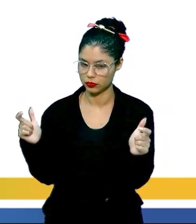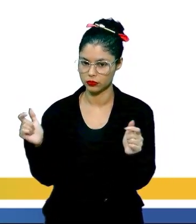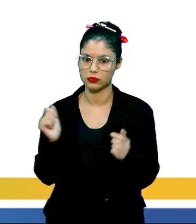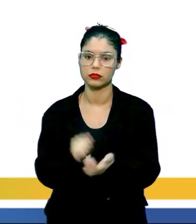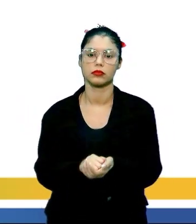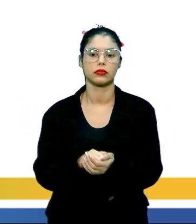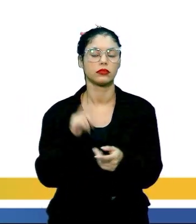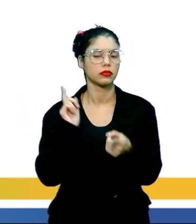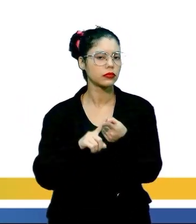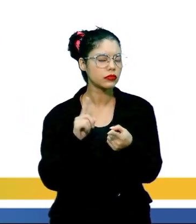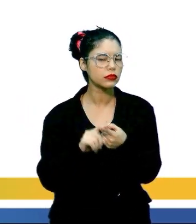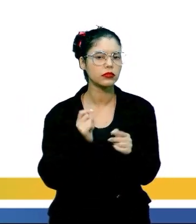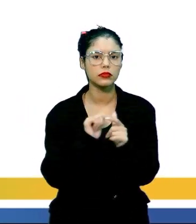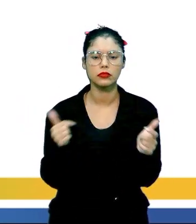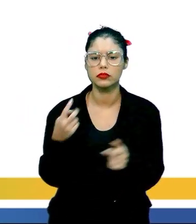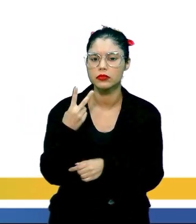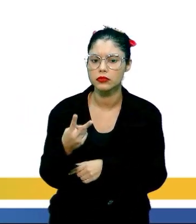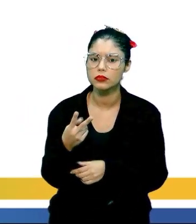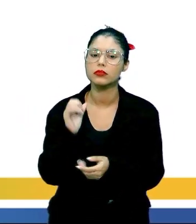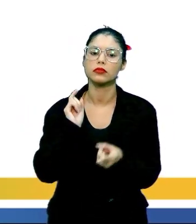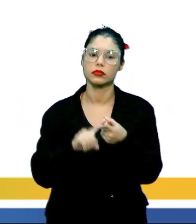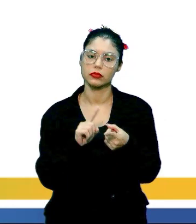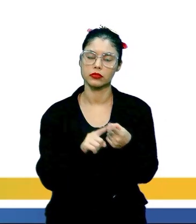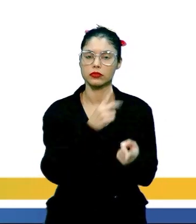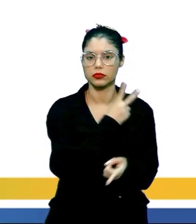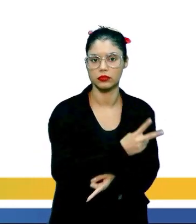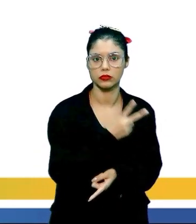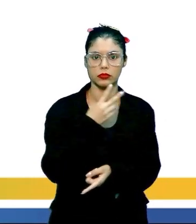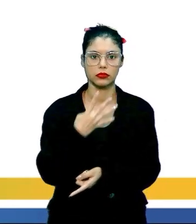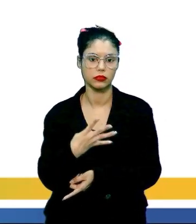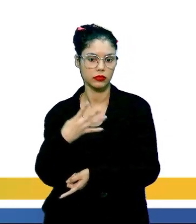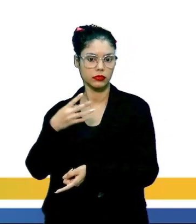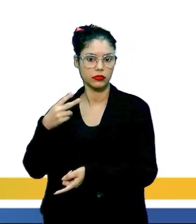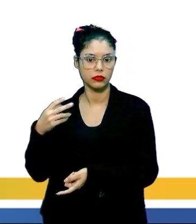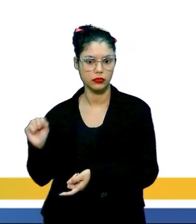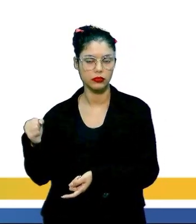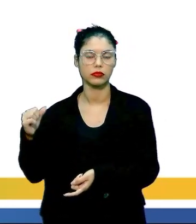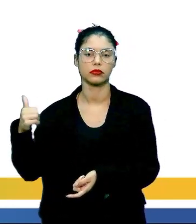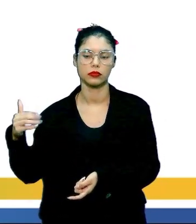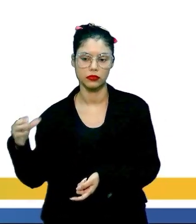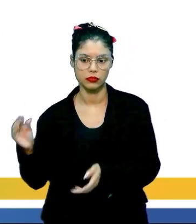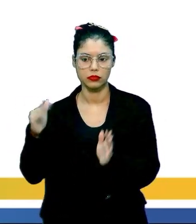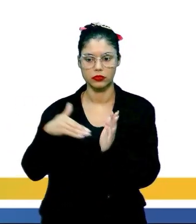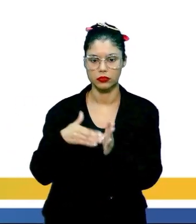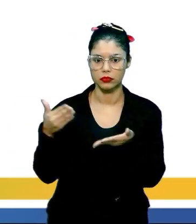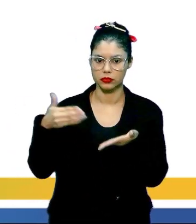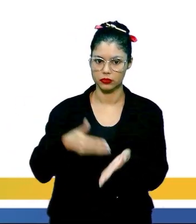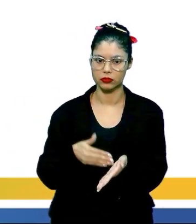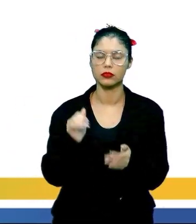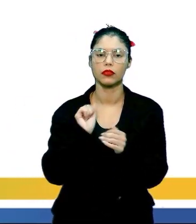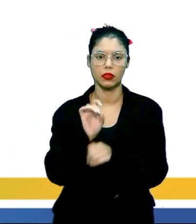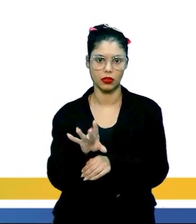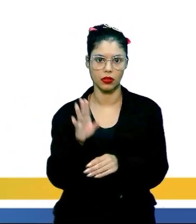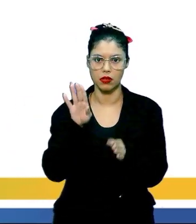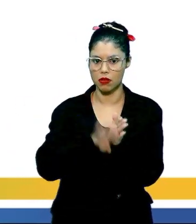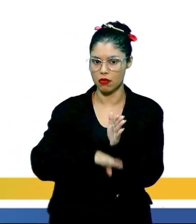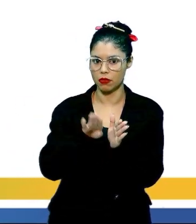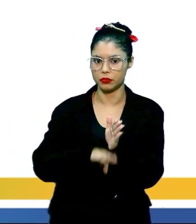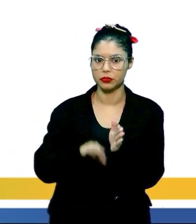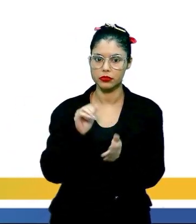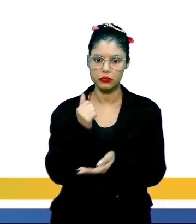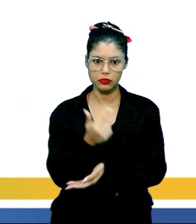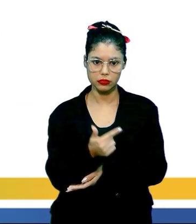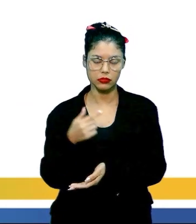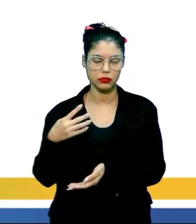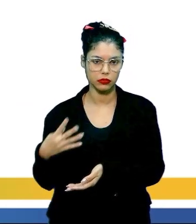Crescente. E por que a razão é 2? Porque está aumentando de 2 em 2. Para me chegar na razão, é só subtrair o